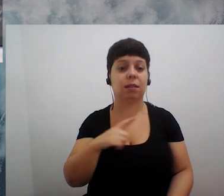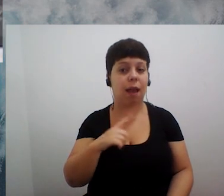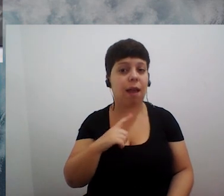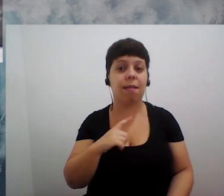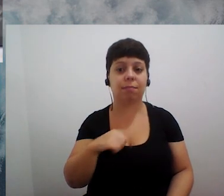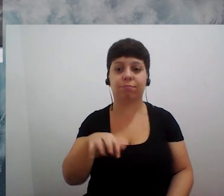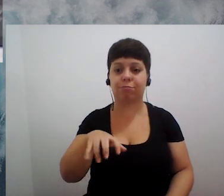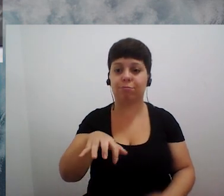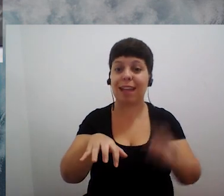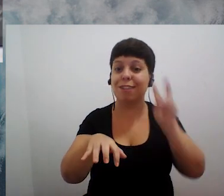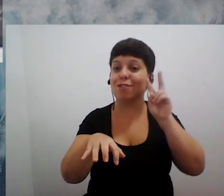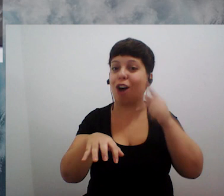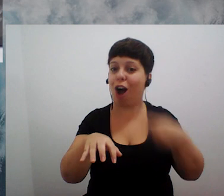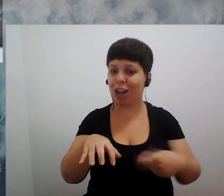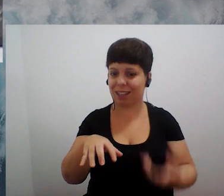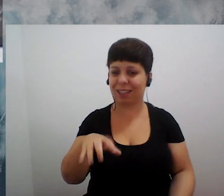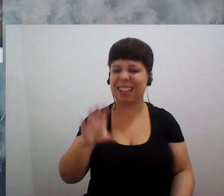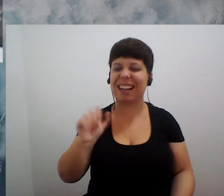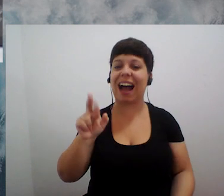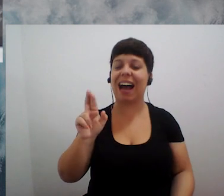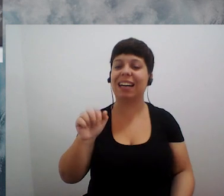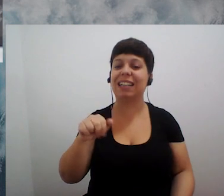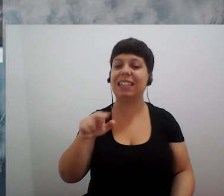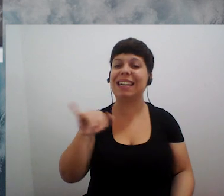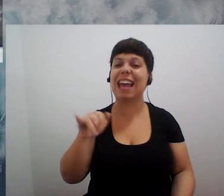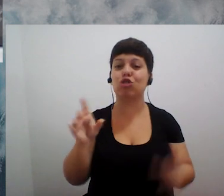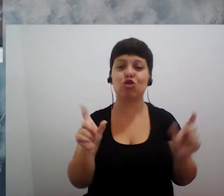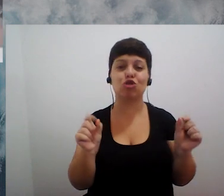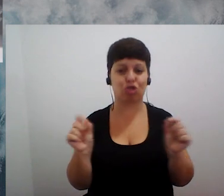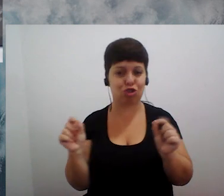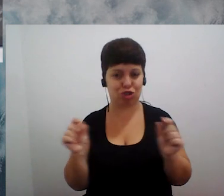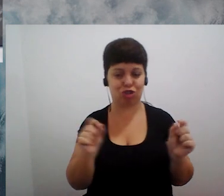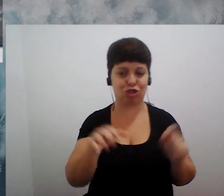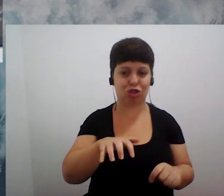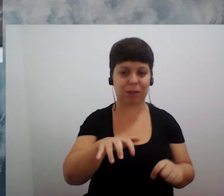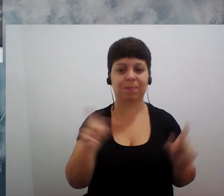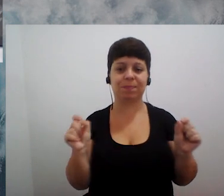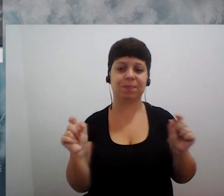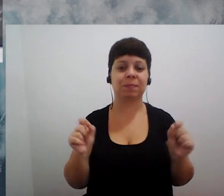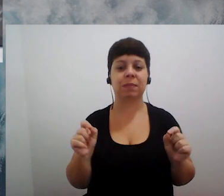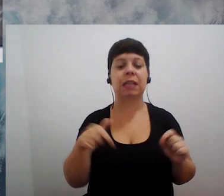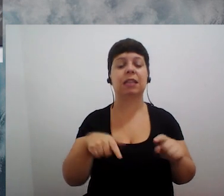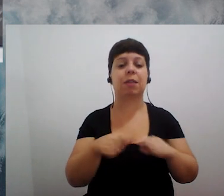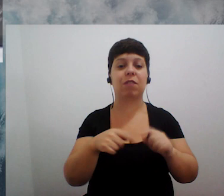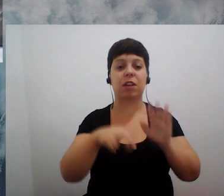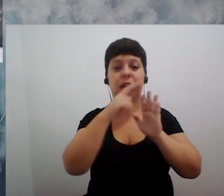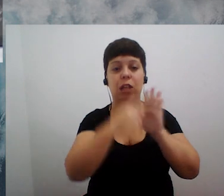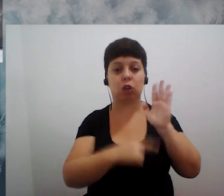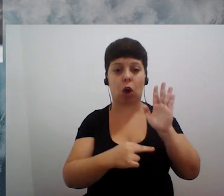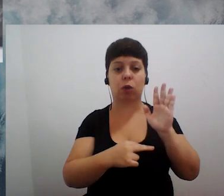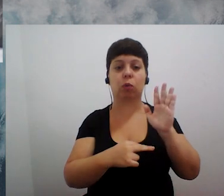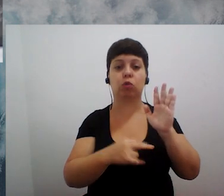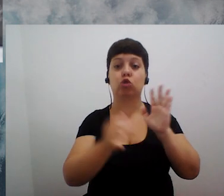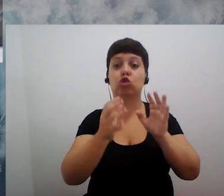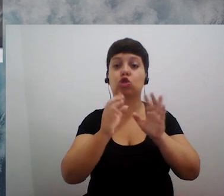complexo da Maré como um todo. Então, a gente recentemente também fez uma campanha de comunicação sobre mudanças